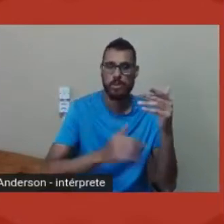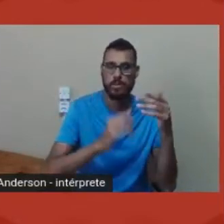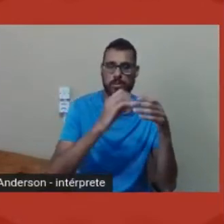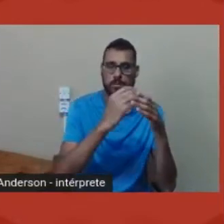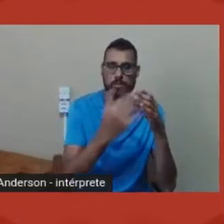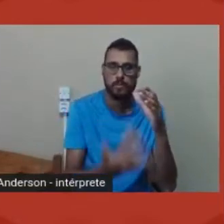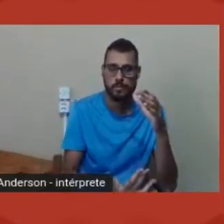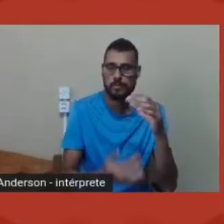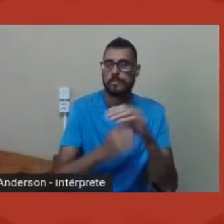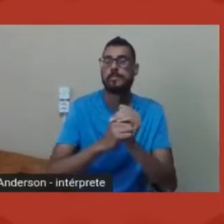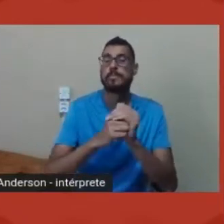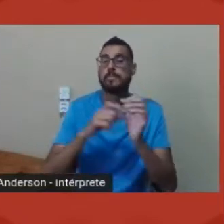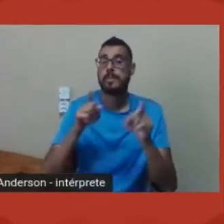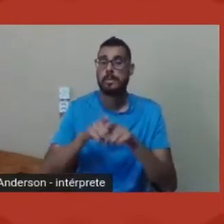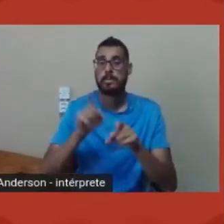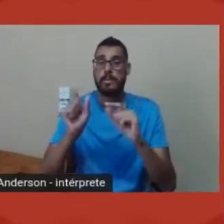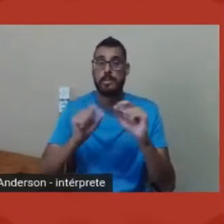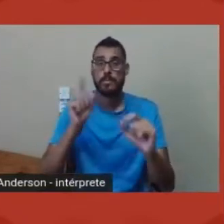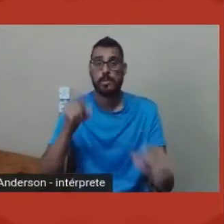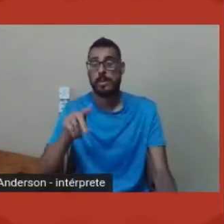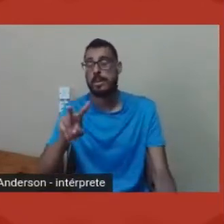O que é viscosidade?